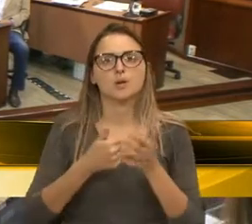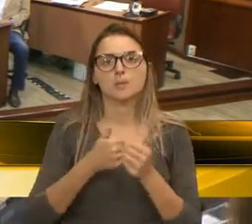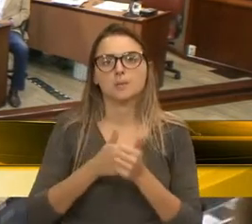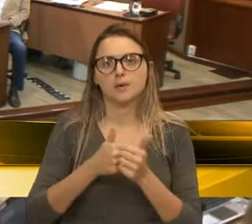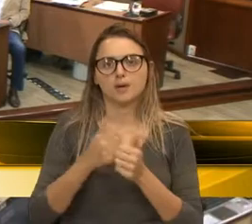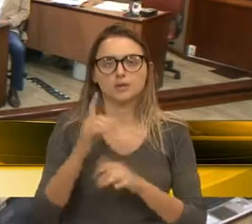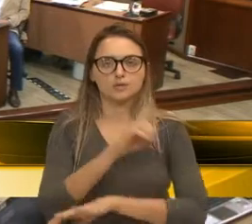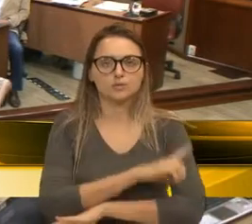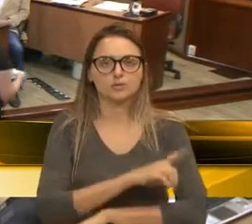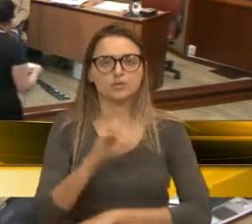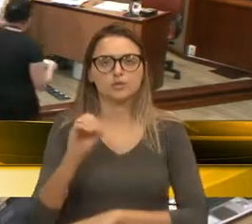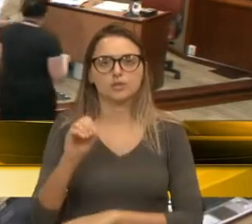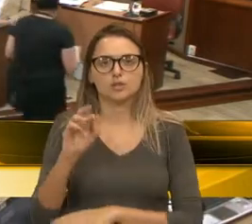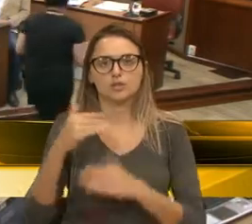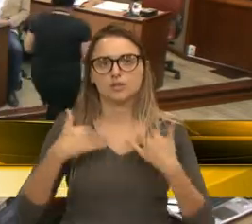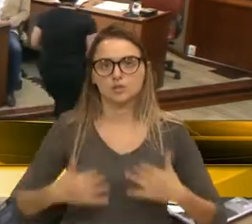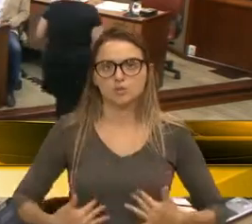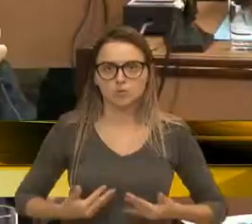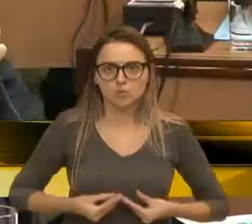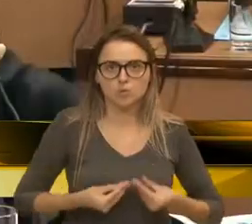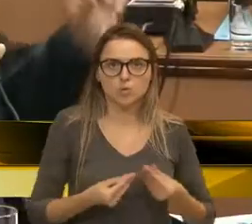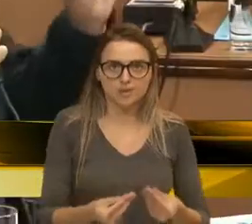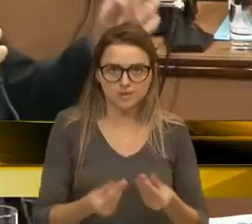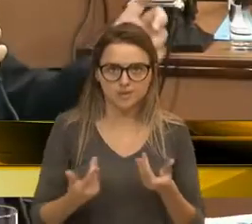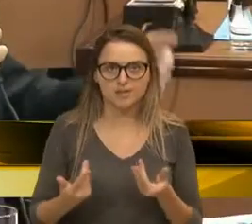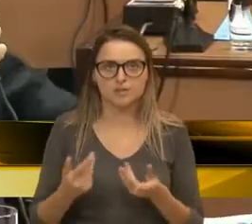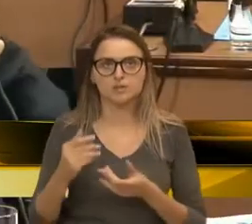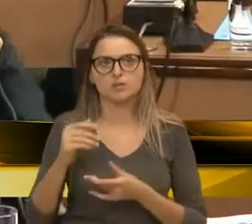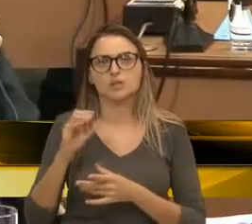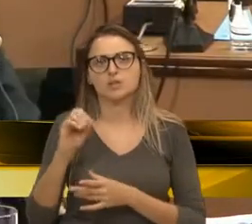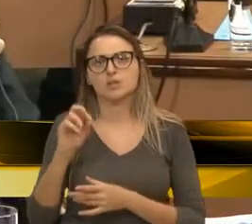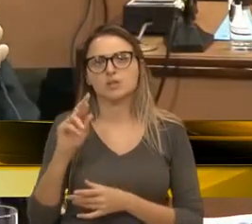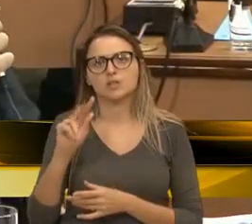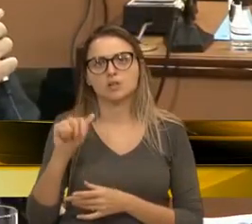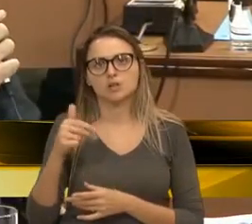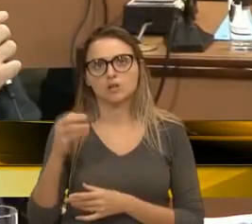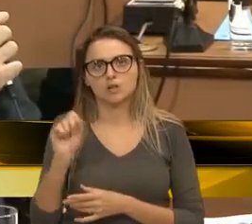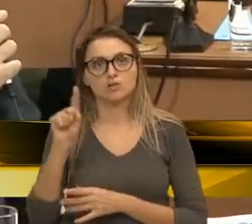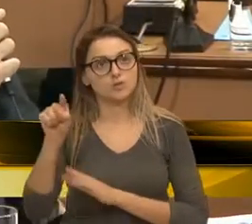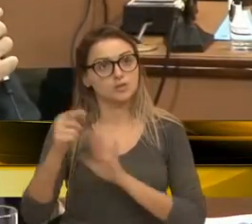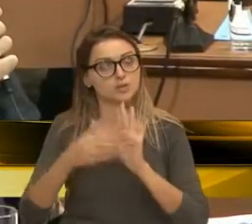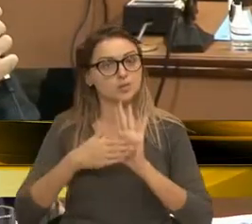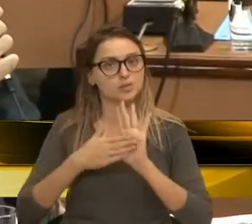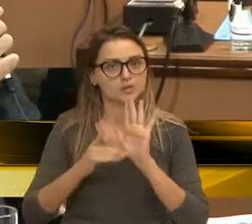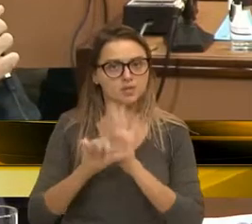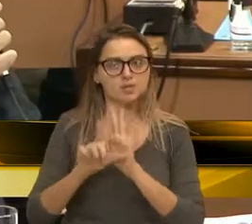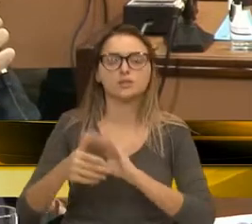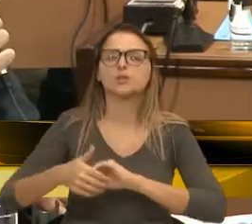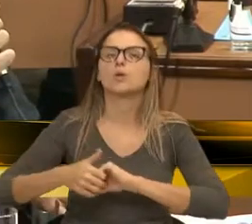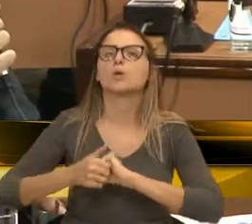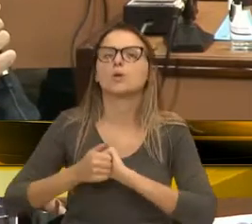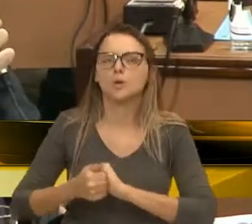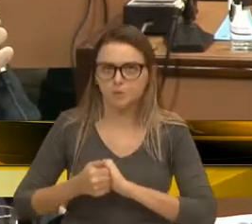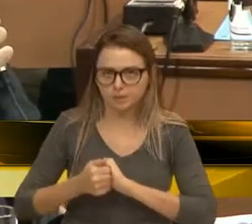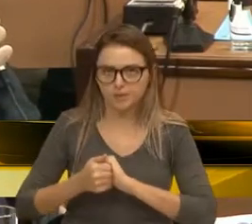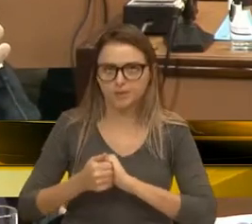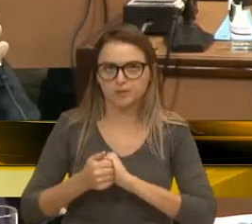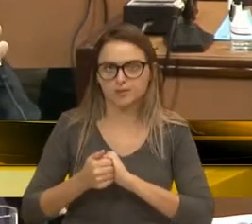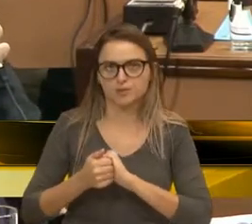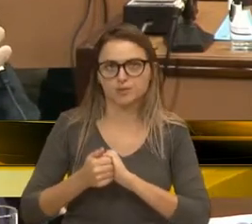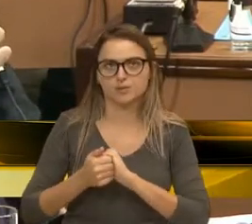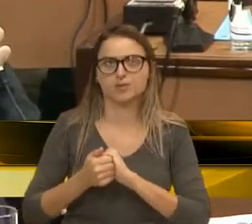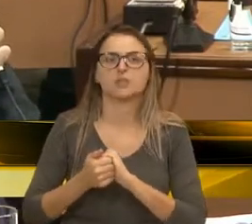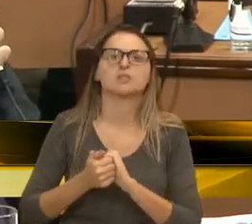Órgãos e Tecidos, do qual Vossa Excelência é entusiasta e é o proponente da lei. Meus cumprimentos, nós estávamos